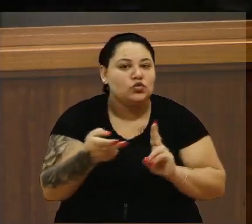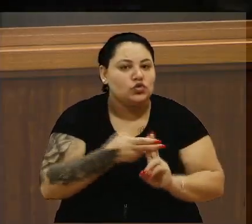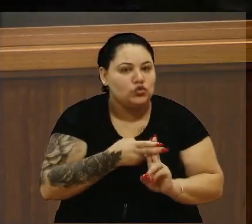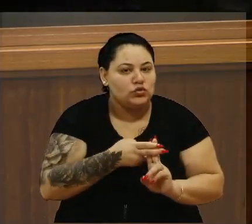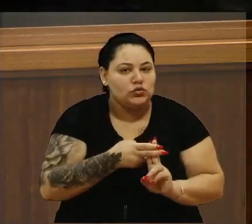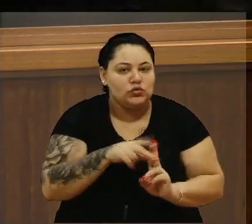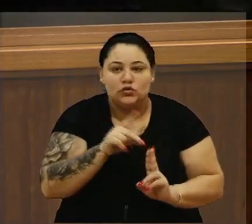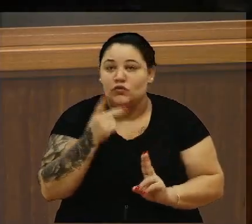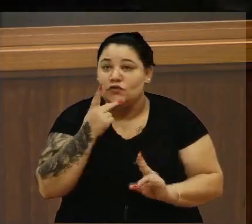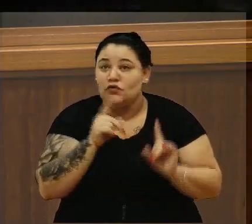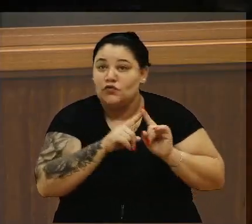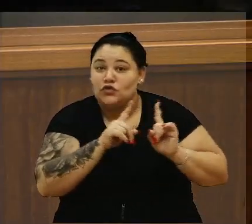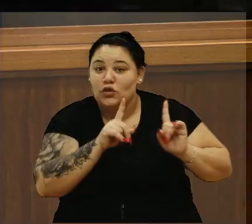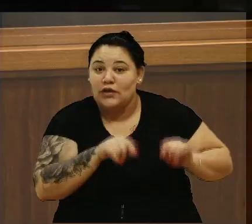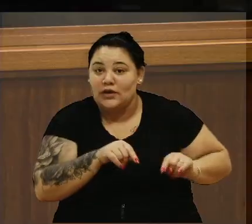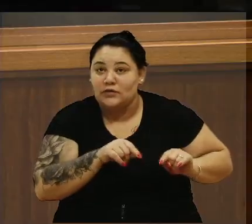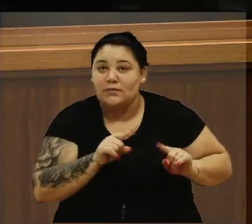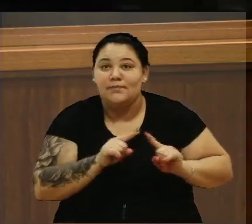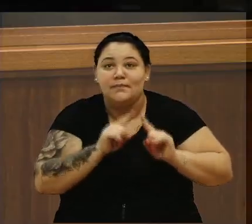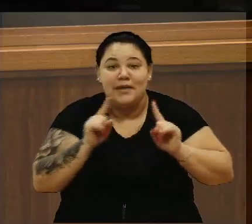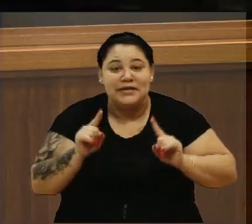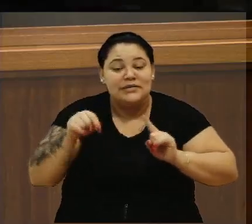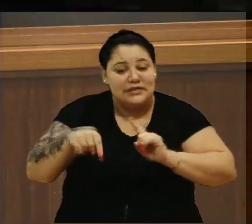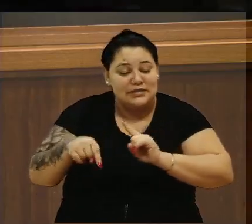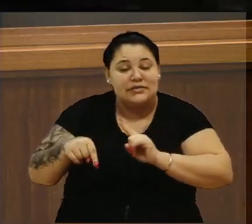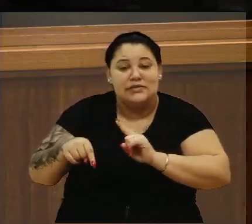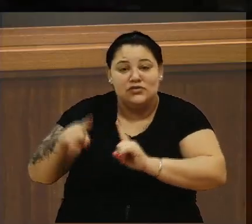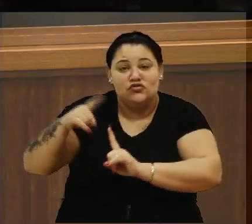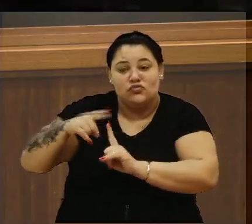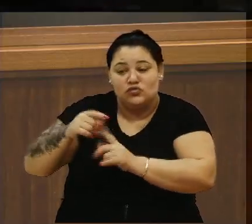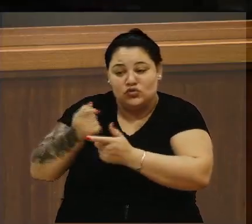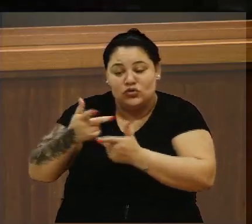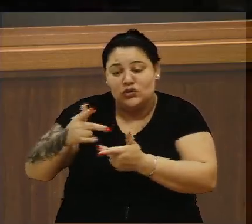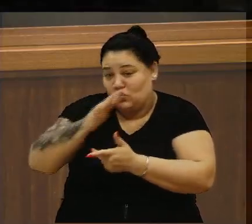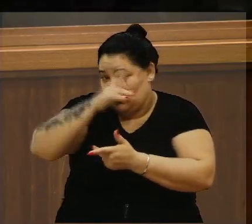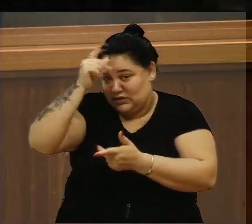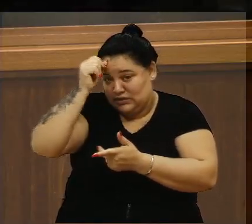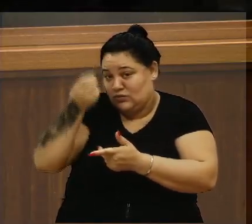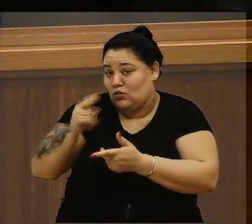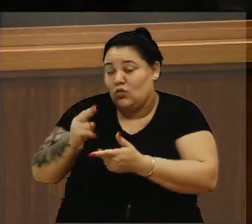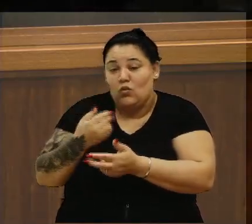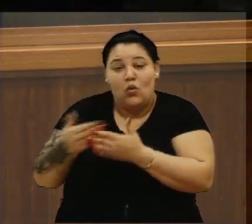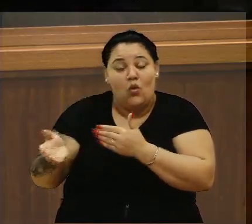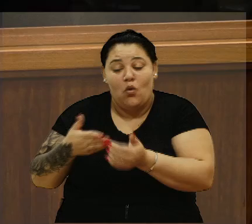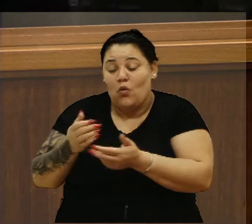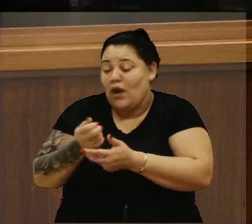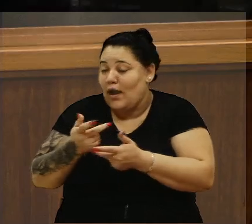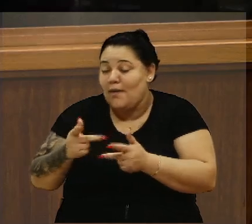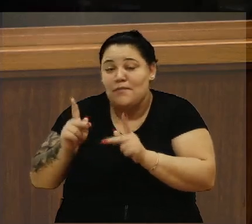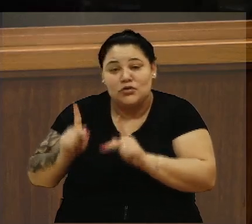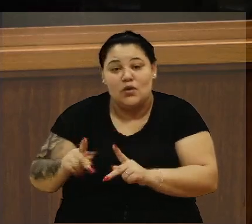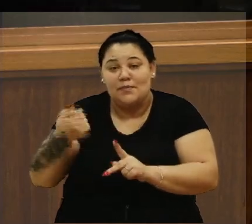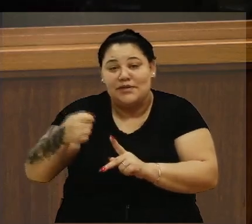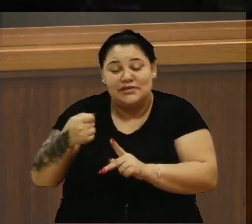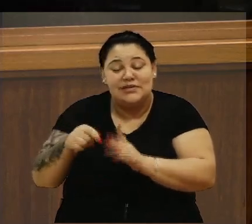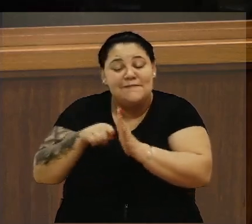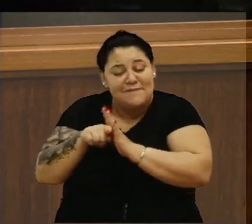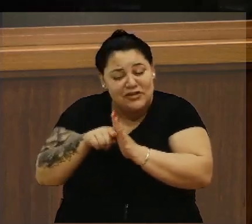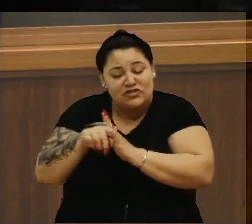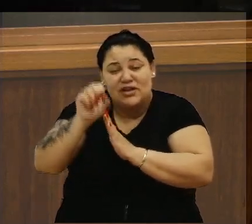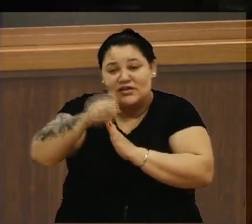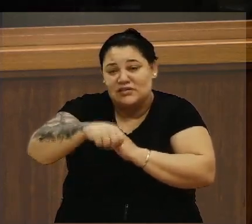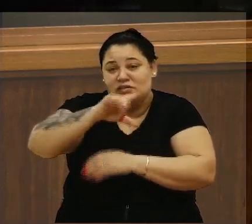dos servidores, mas nesse caso específico, o município, seja quem for, vai ter que investigar. Com certeza,